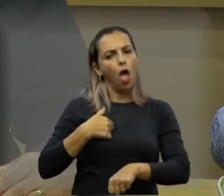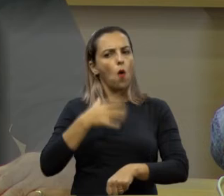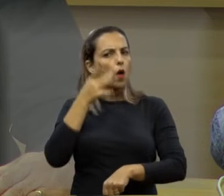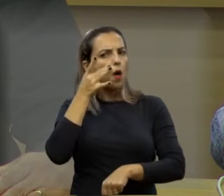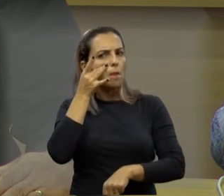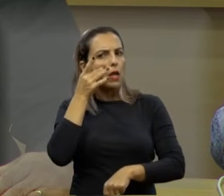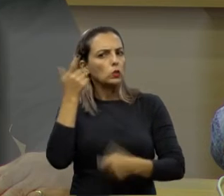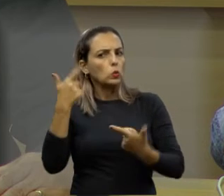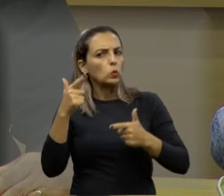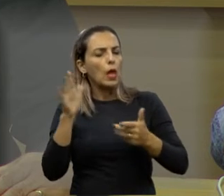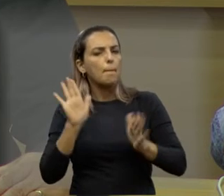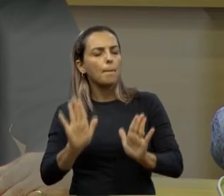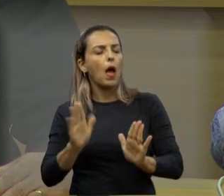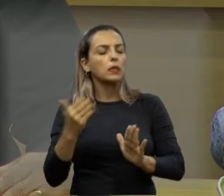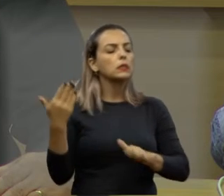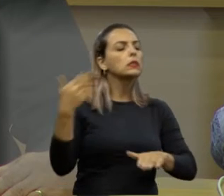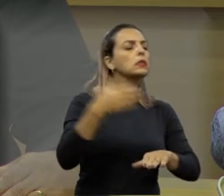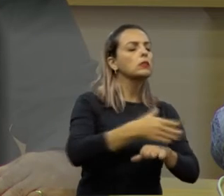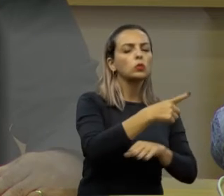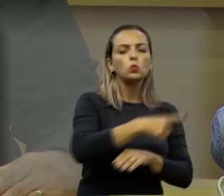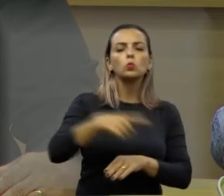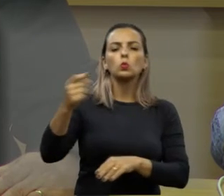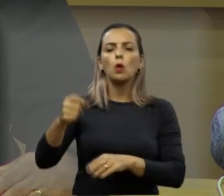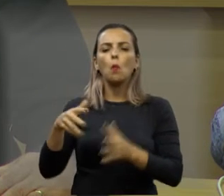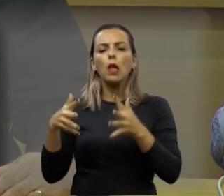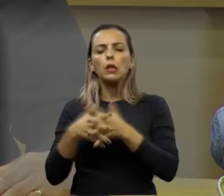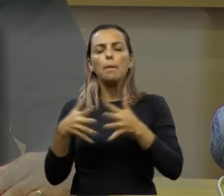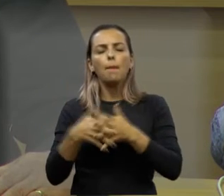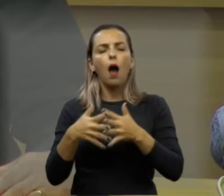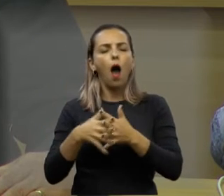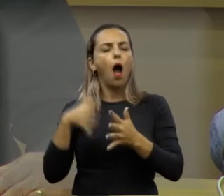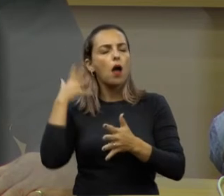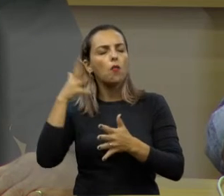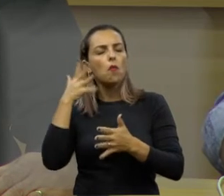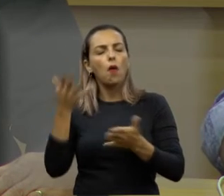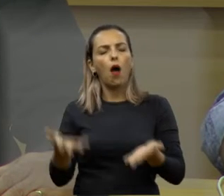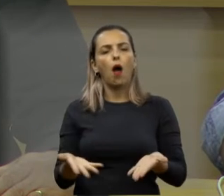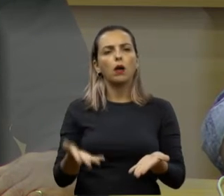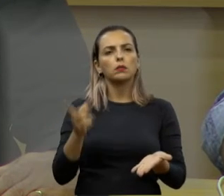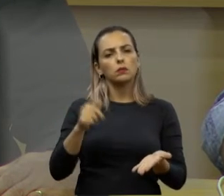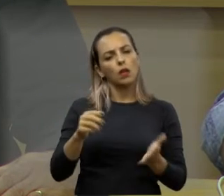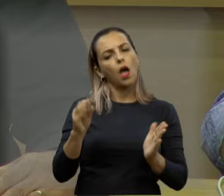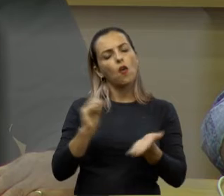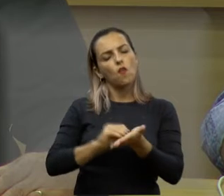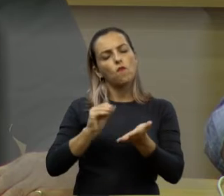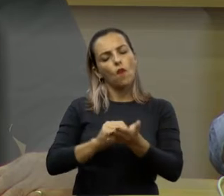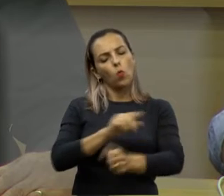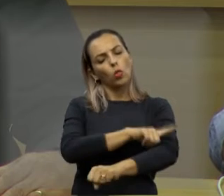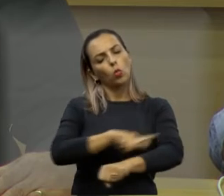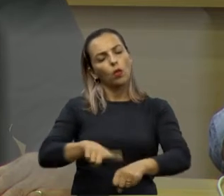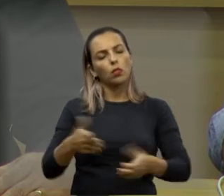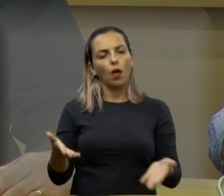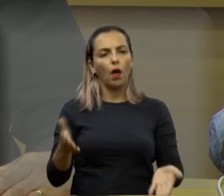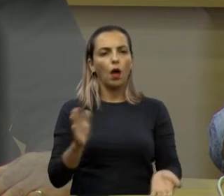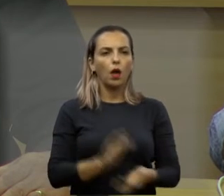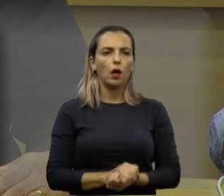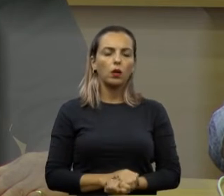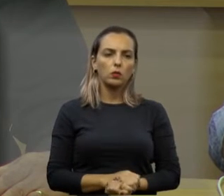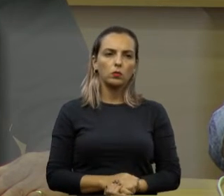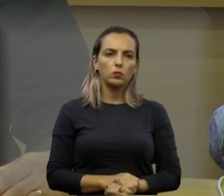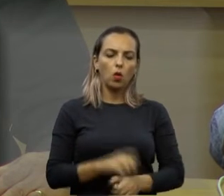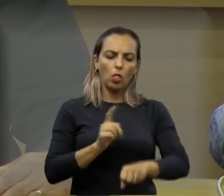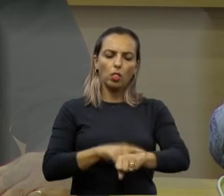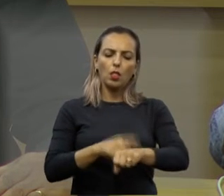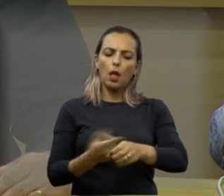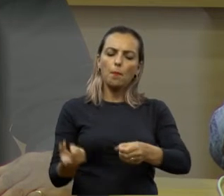presente mas pelo menos eu saí não fiquei atrapalhando a fala dos meus colegas como alguns fazem que acima de tudo falta de educação é peço a